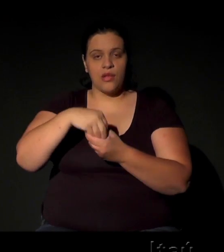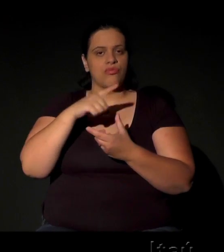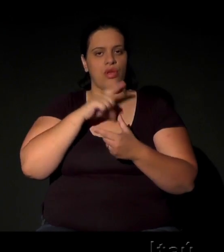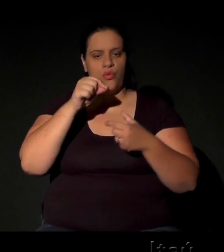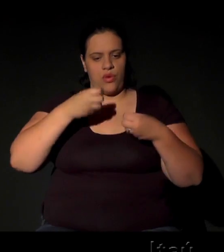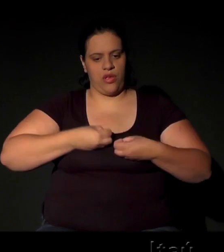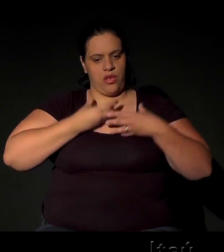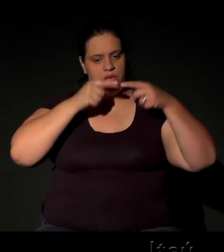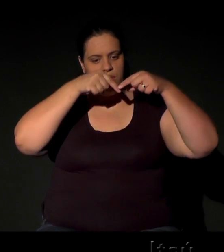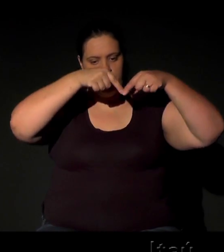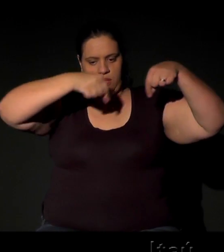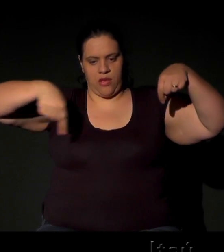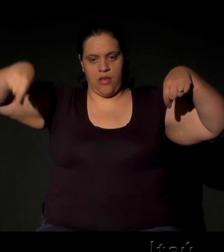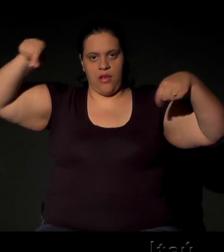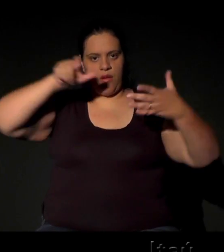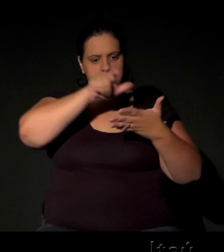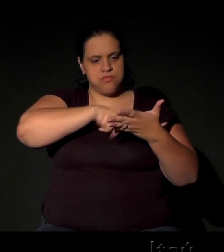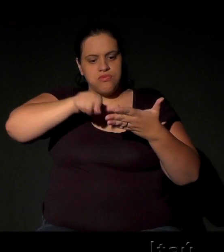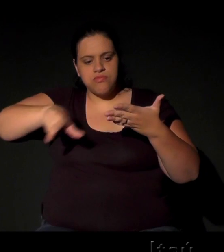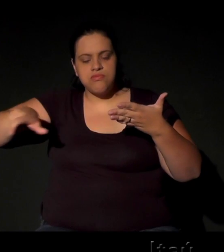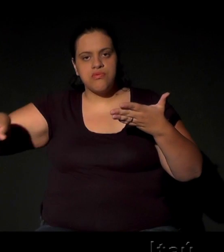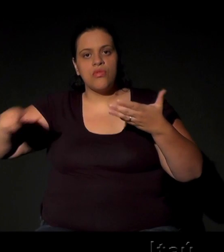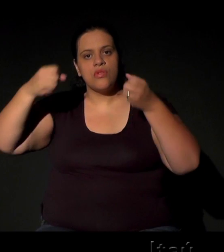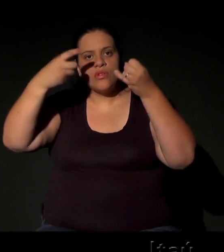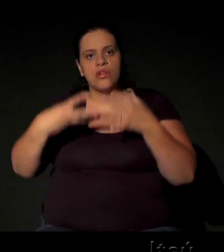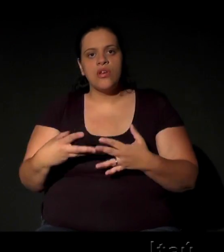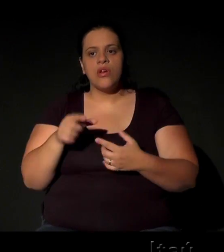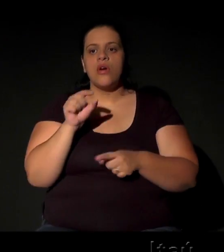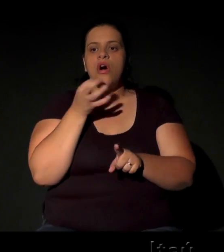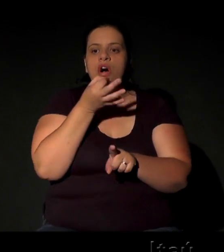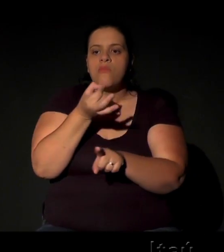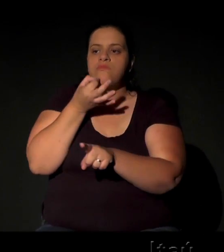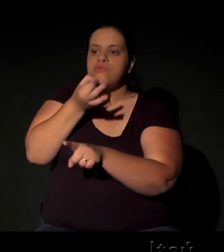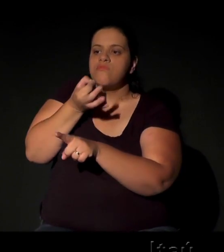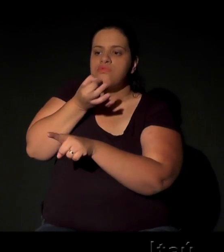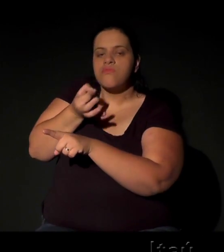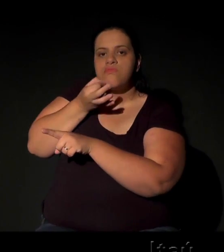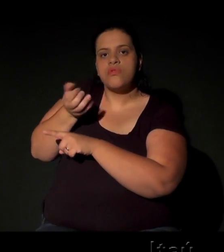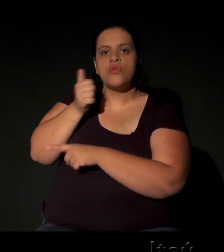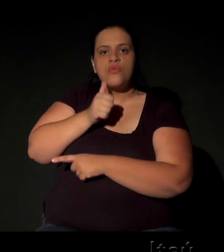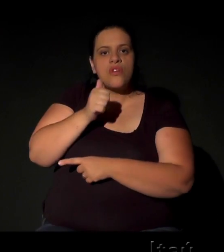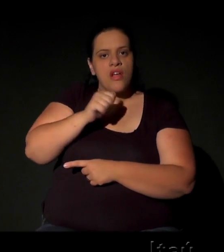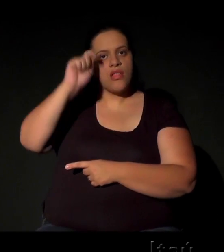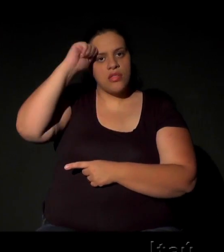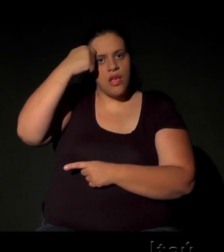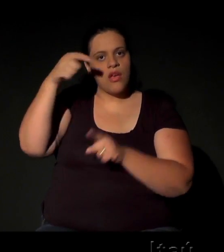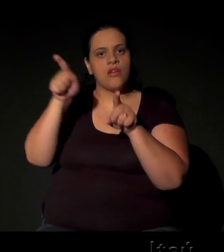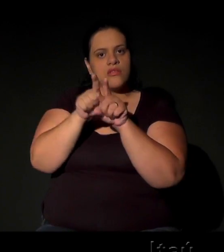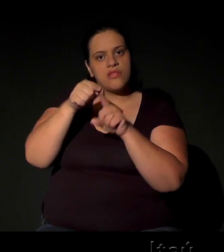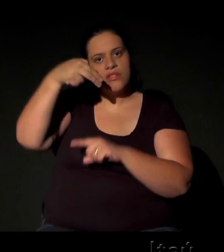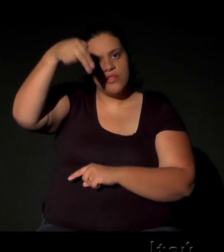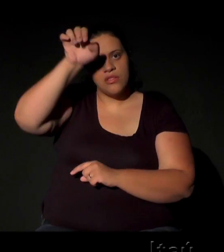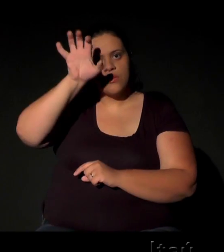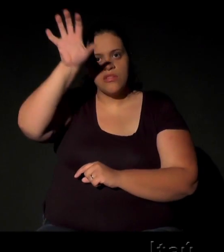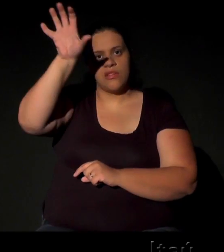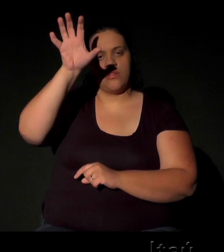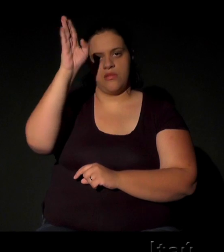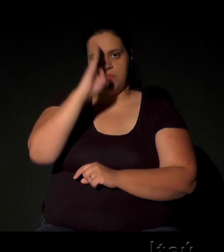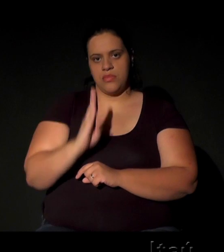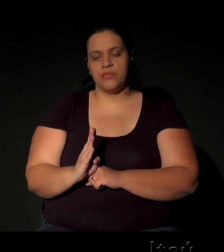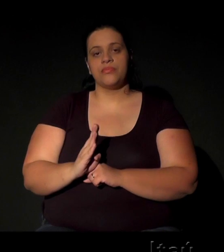essas vozes dessas mulheres né negras Nordestinas que eu acho que é muito importante pra gente conhecer